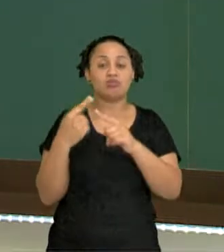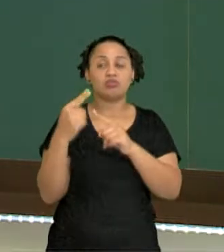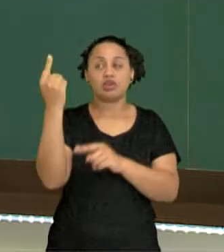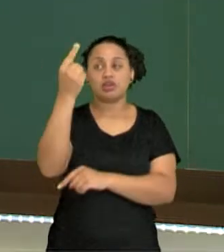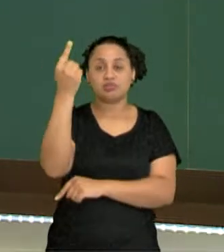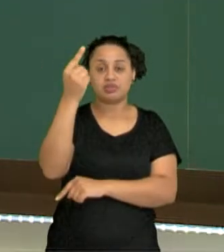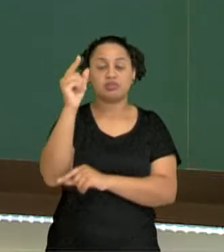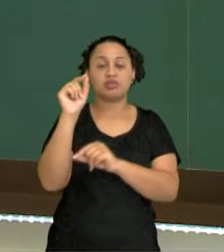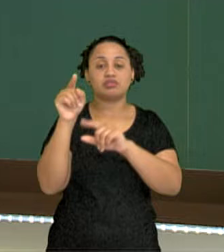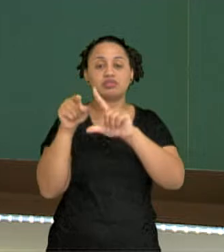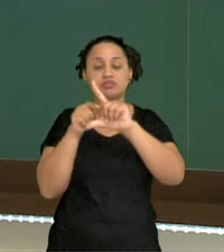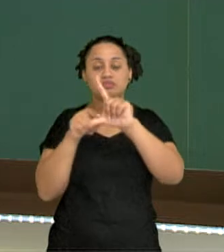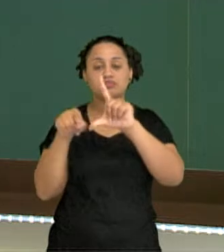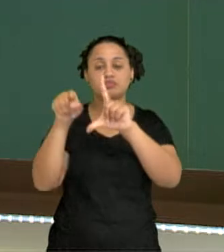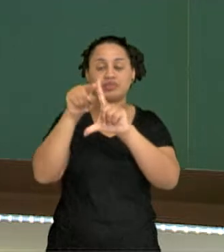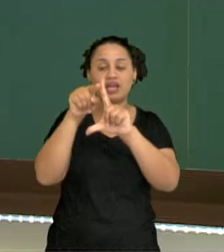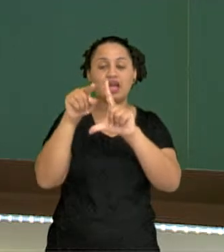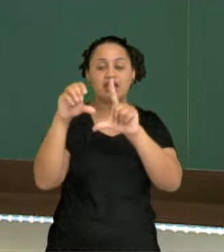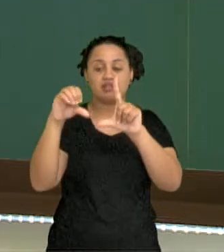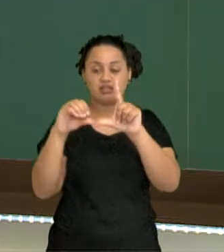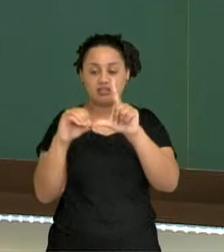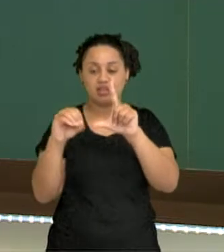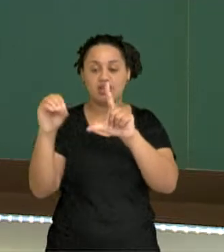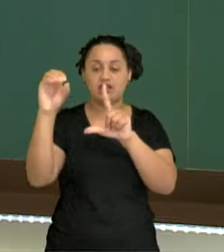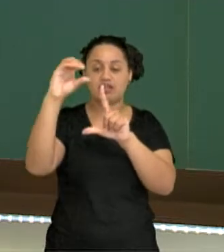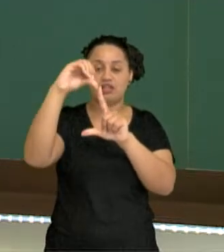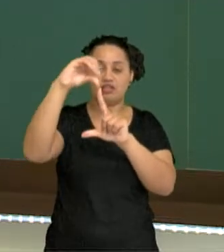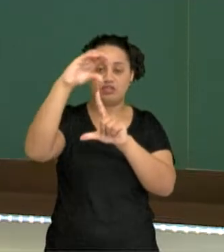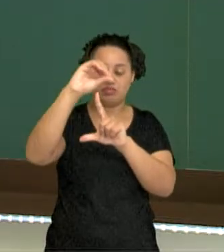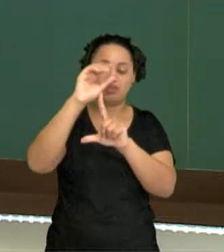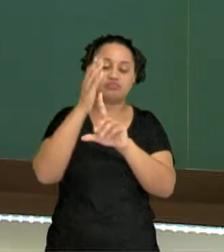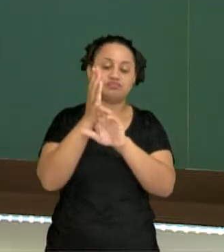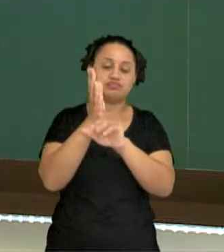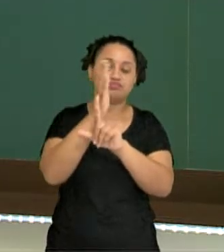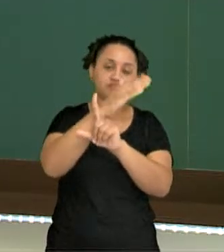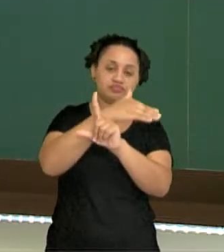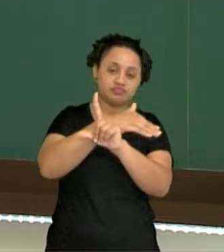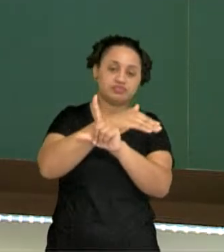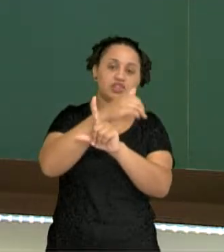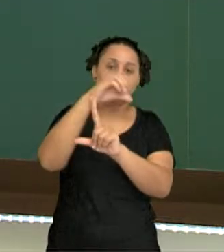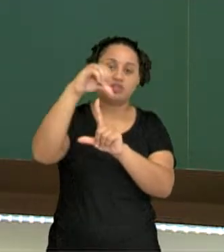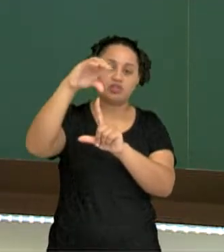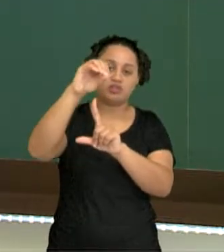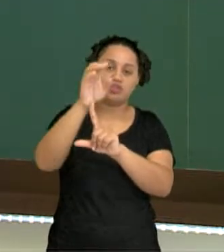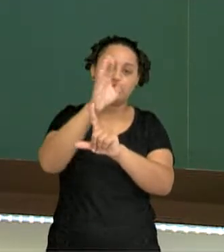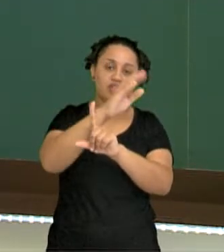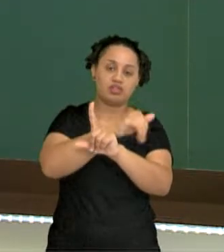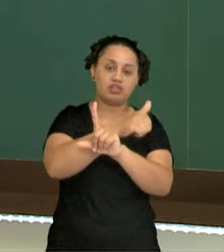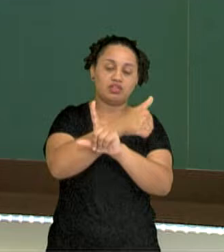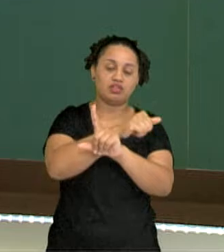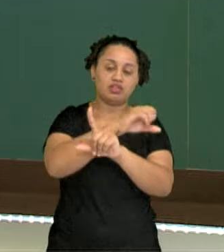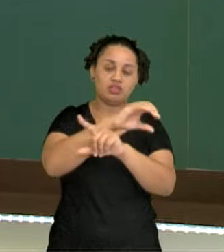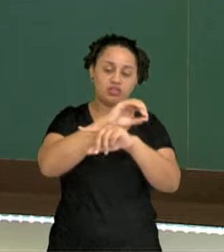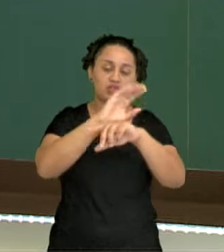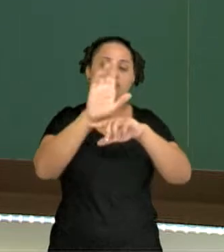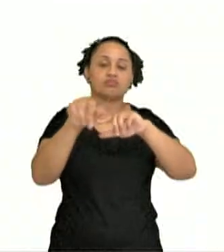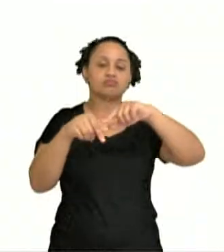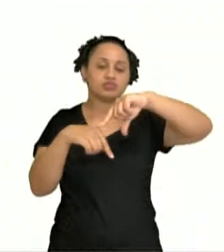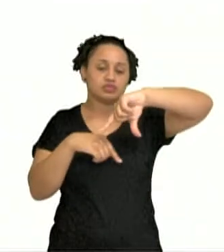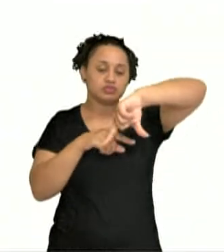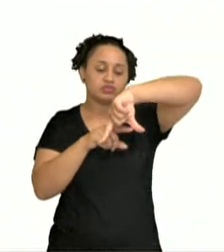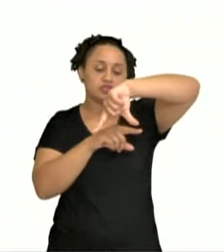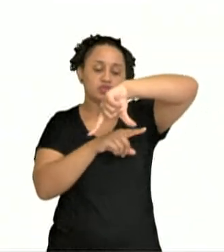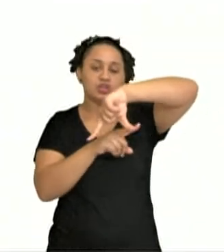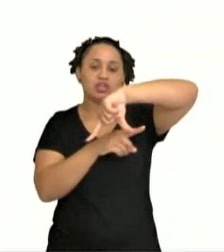quadrante são para ângulos que vão de 0 a 90 graus, o segundo quadrante para ângulos que vão de 90 a 180 graus,